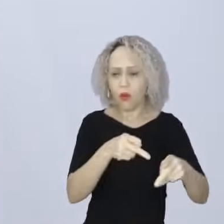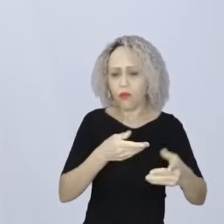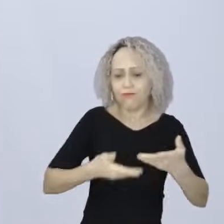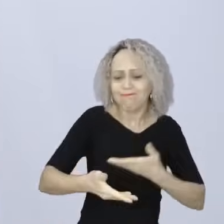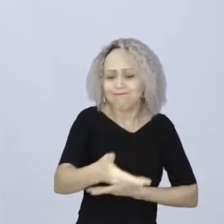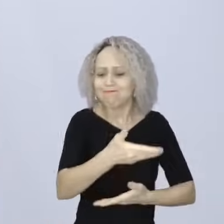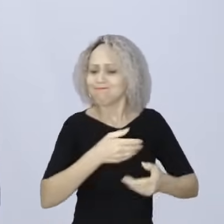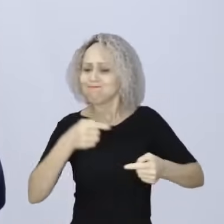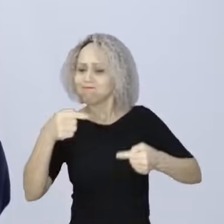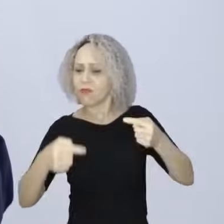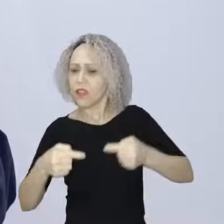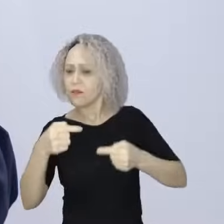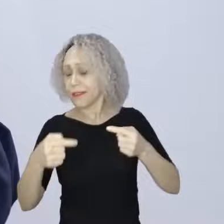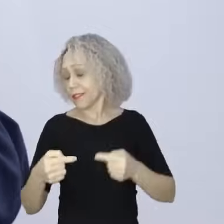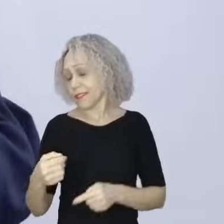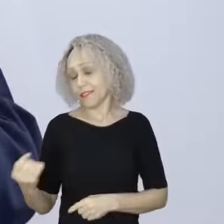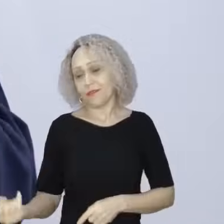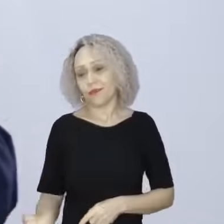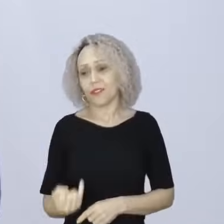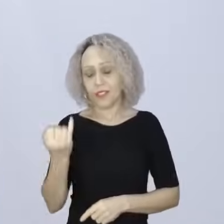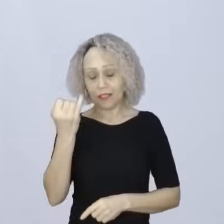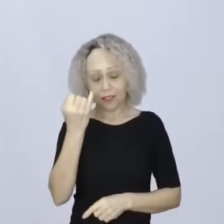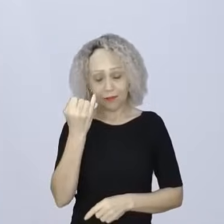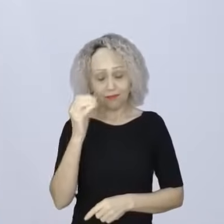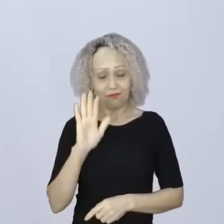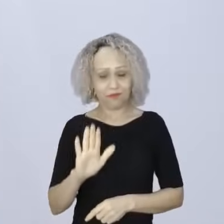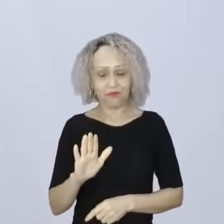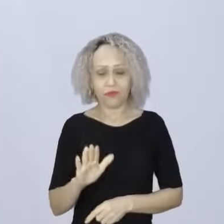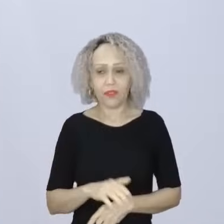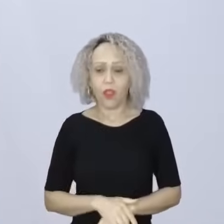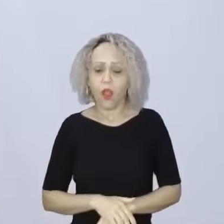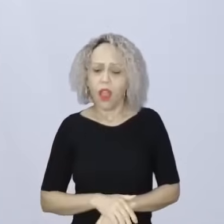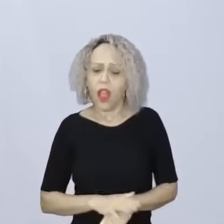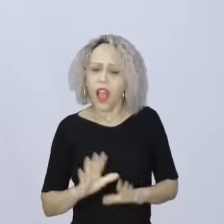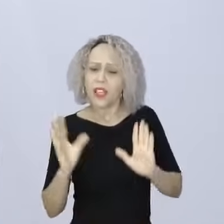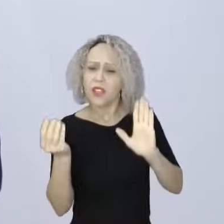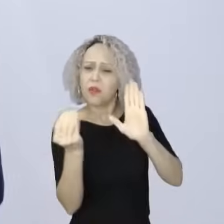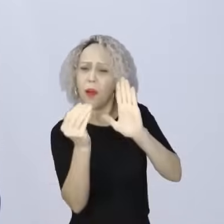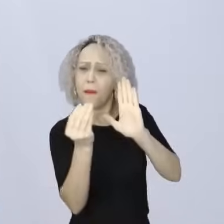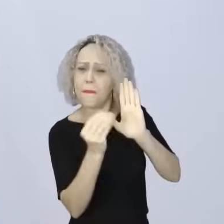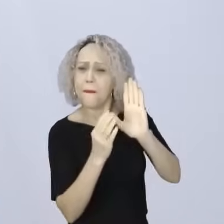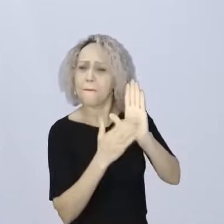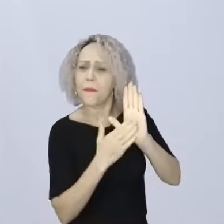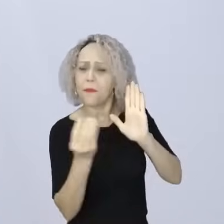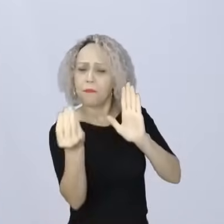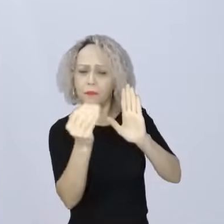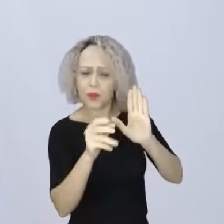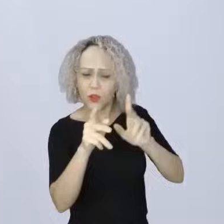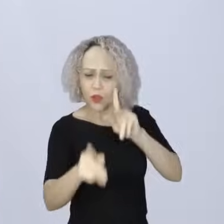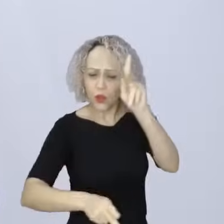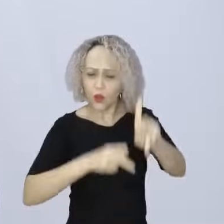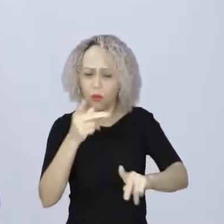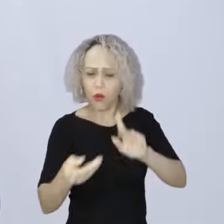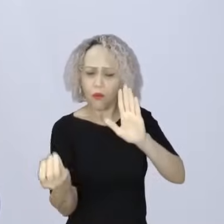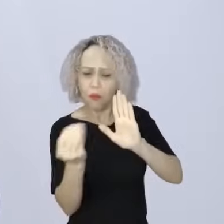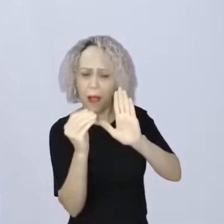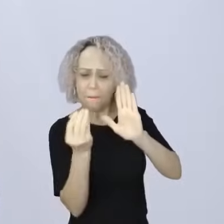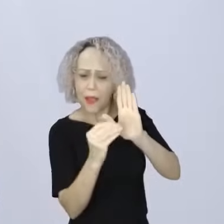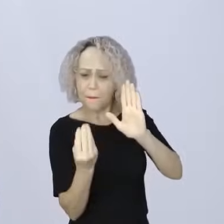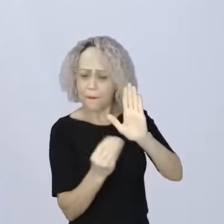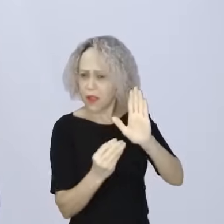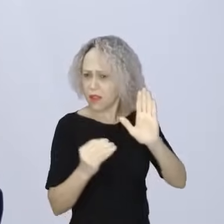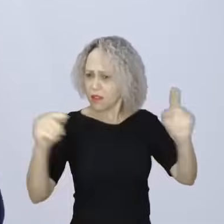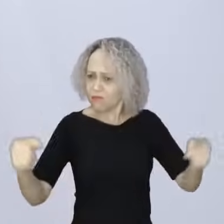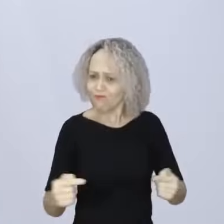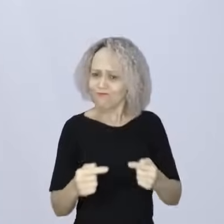muito interessante que a imensa maioria que veio do povo estava em sintonia também com o que o presidente Lula tinha proposto